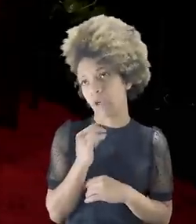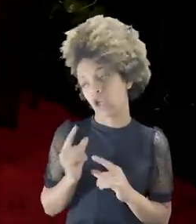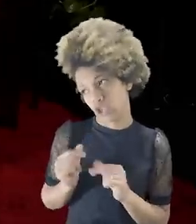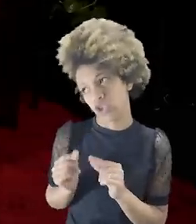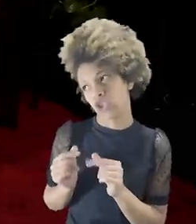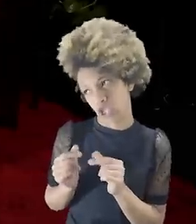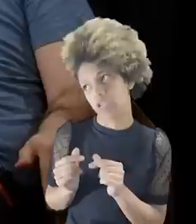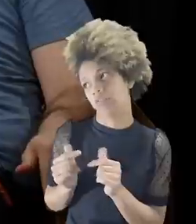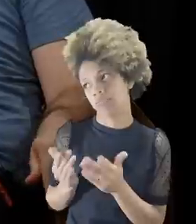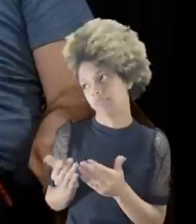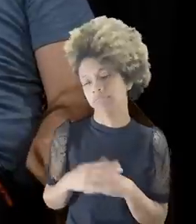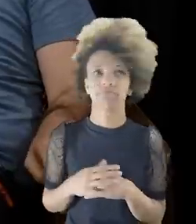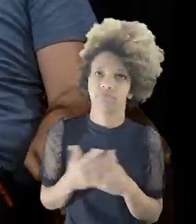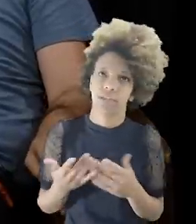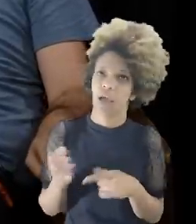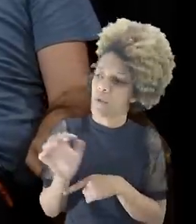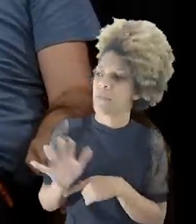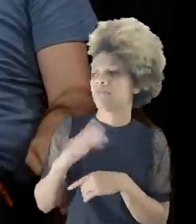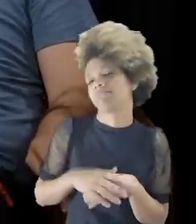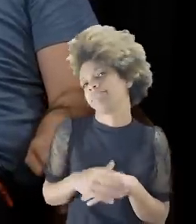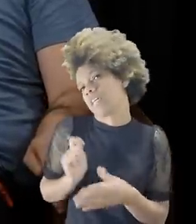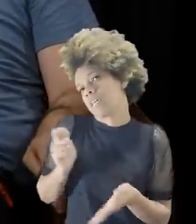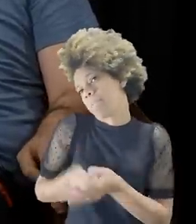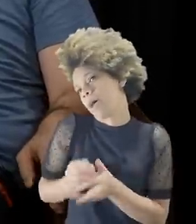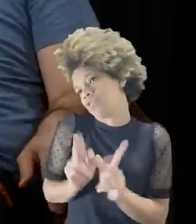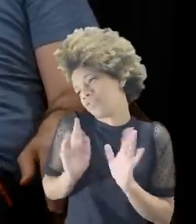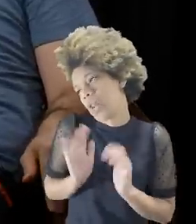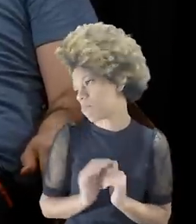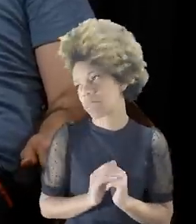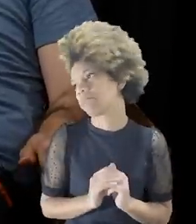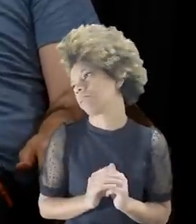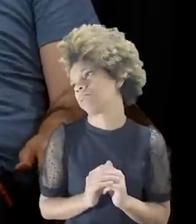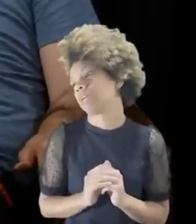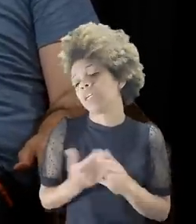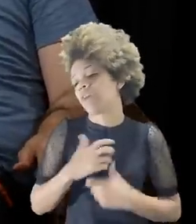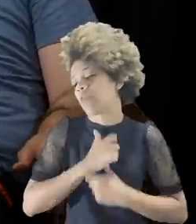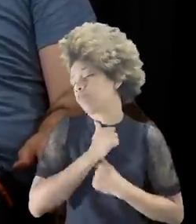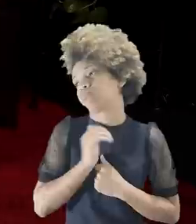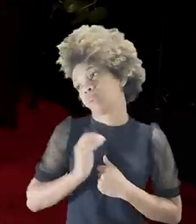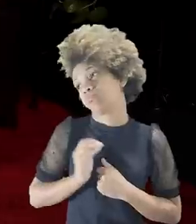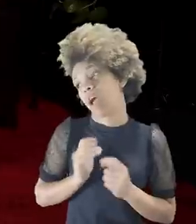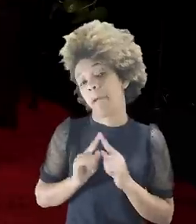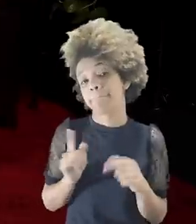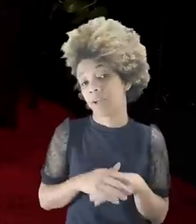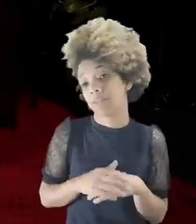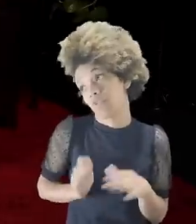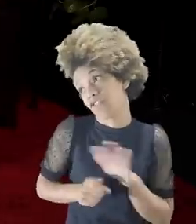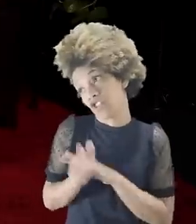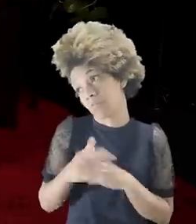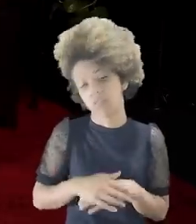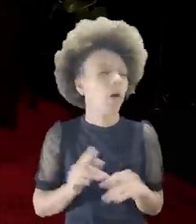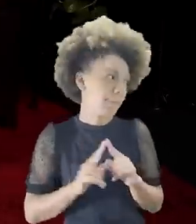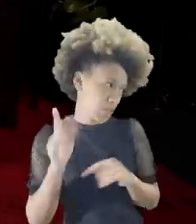de poder econômico sei lá joga na Europa ele vai lá e paga a diferença e vai para executiva mas acaba sendo investimento né